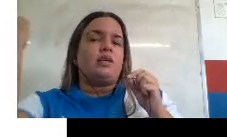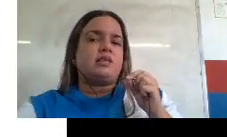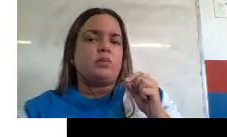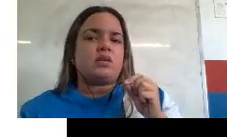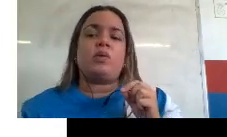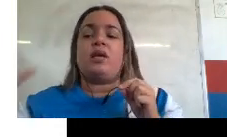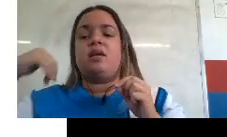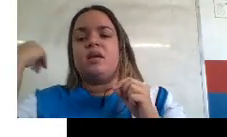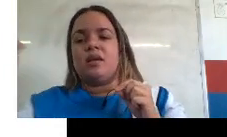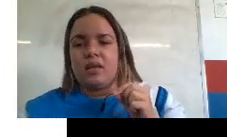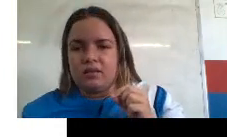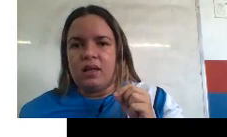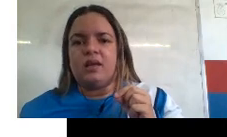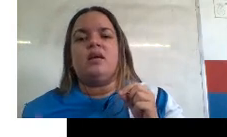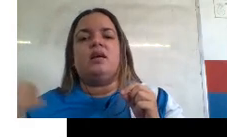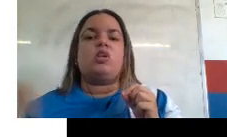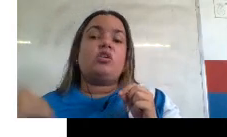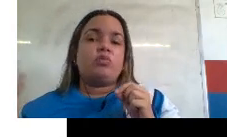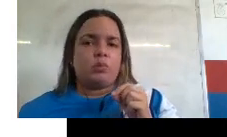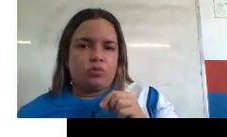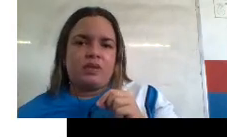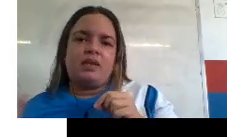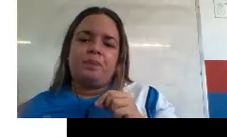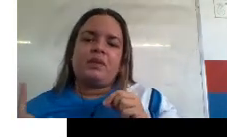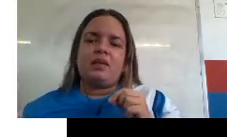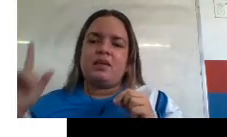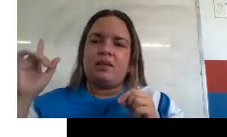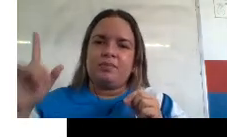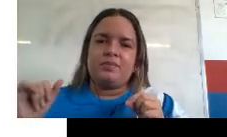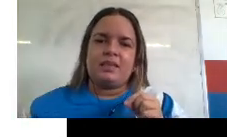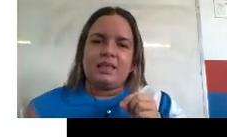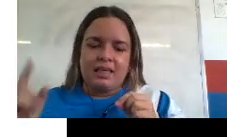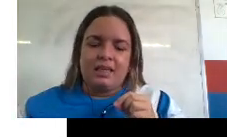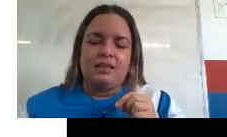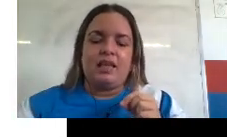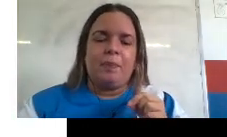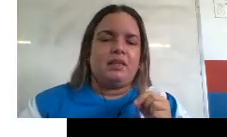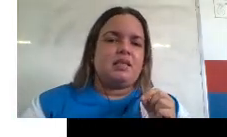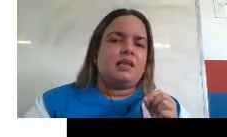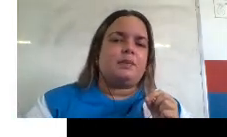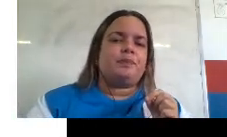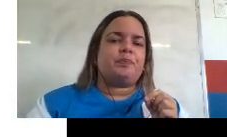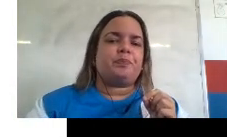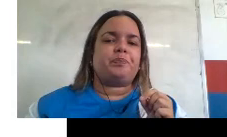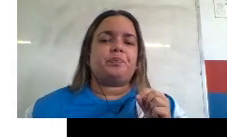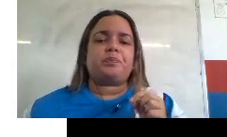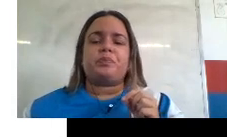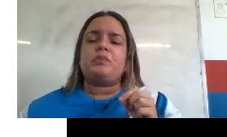nós conhecemos alguém que tem, nós vamos ver que depende disso aqui.